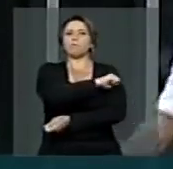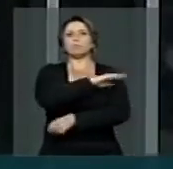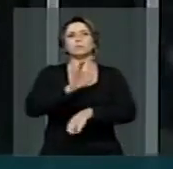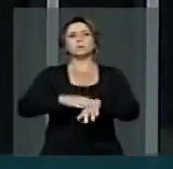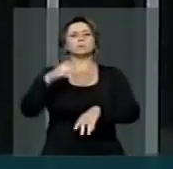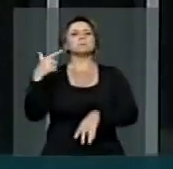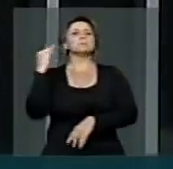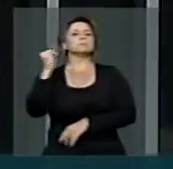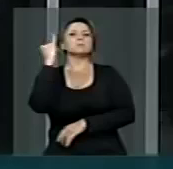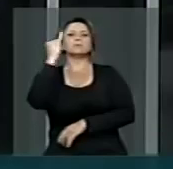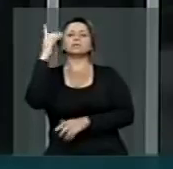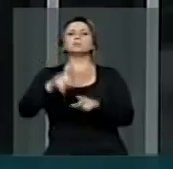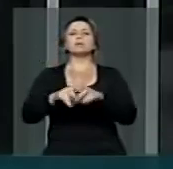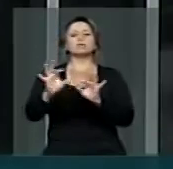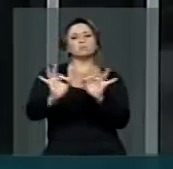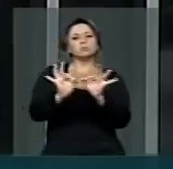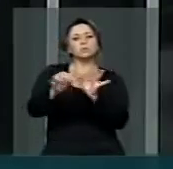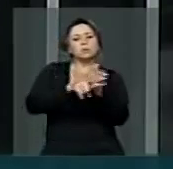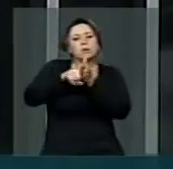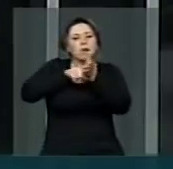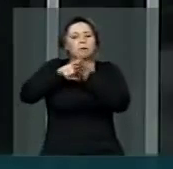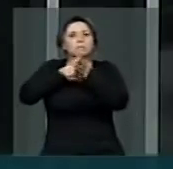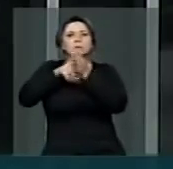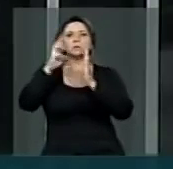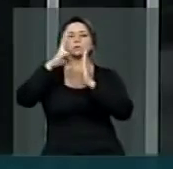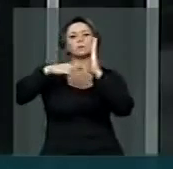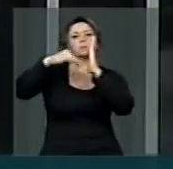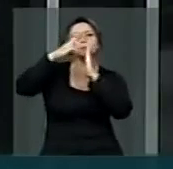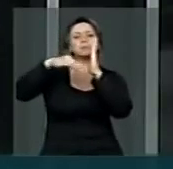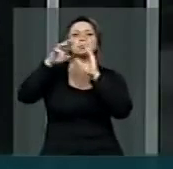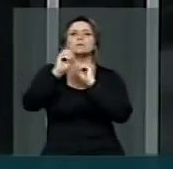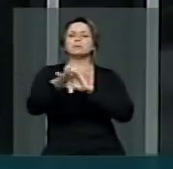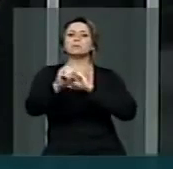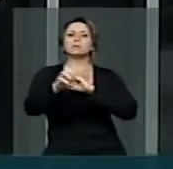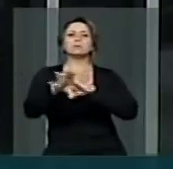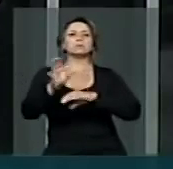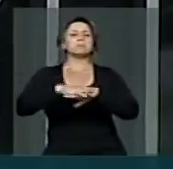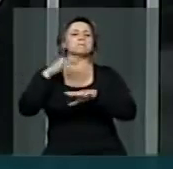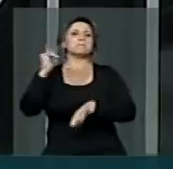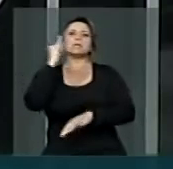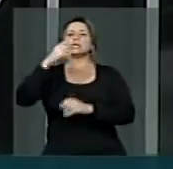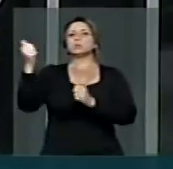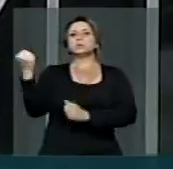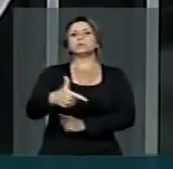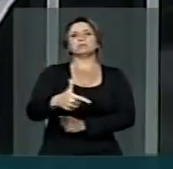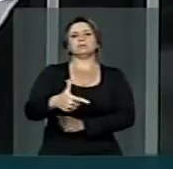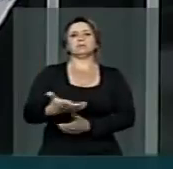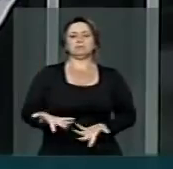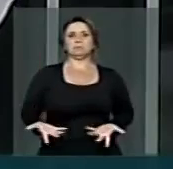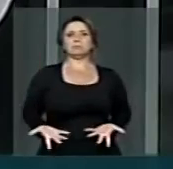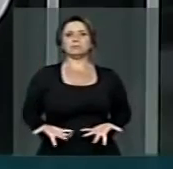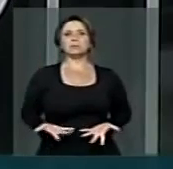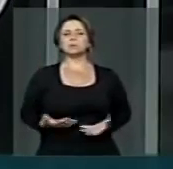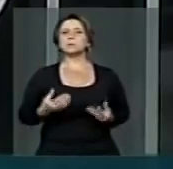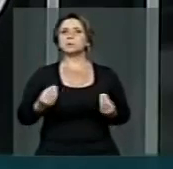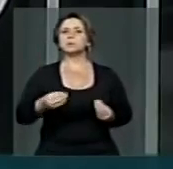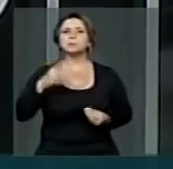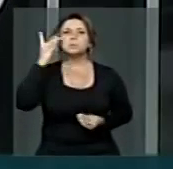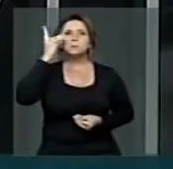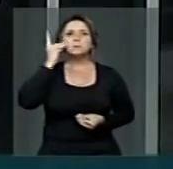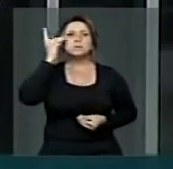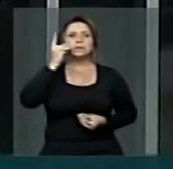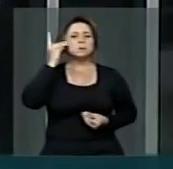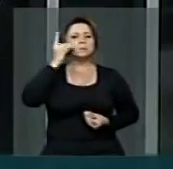físicas, os laboratórios ou os métodos de ensino. Senhor presidente, senhoras e senhores deputados,